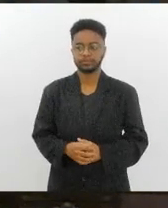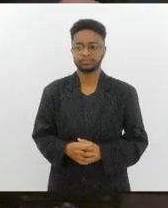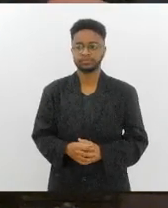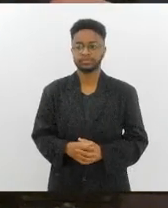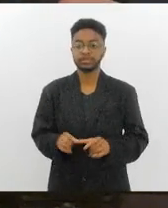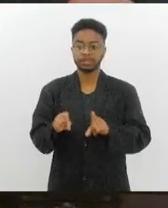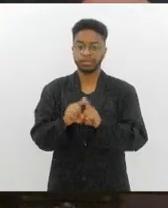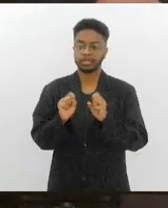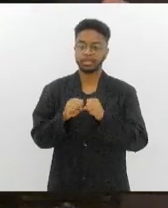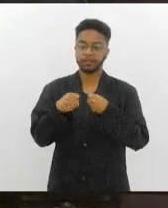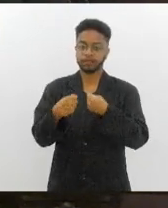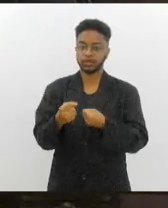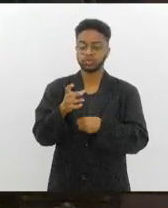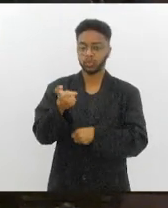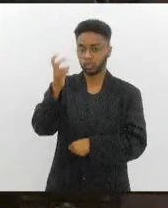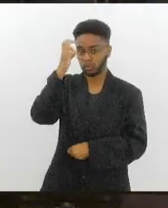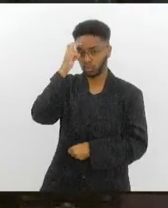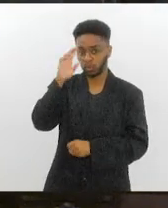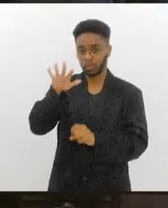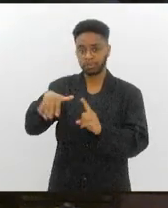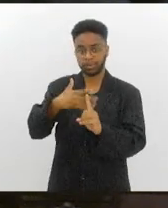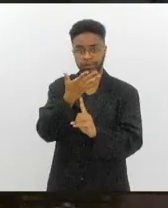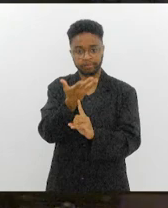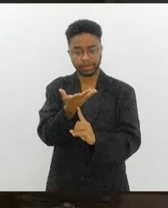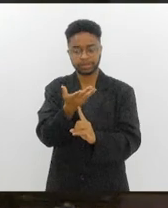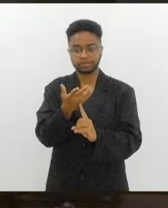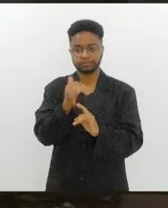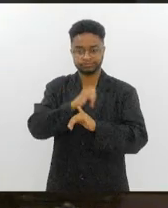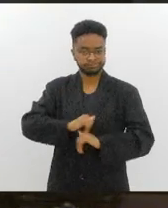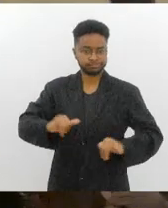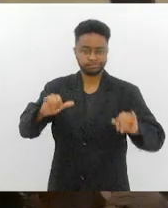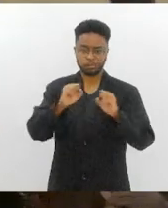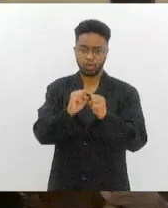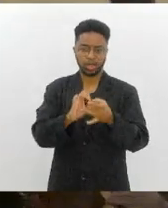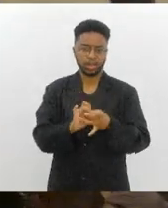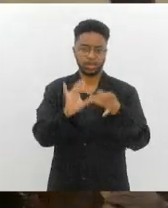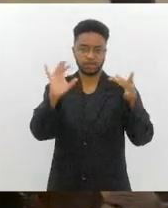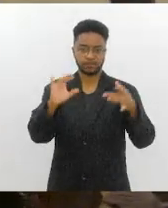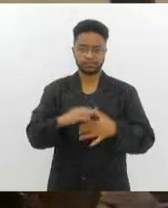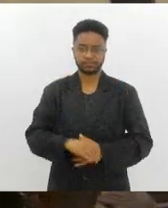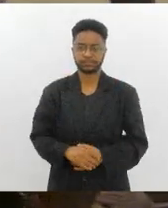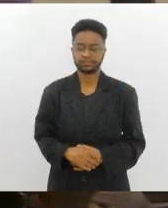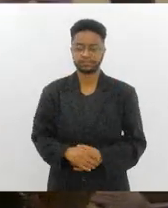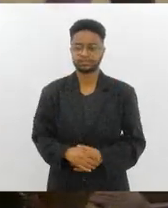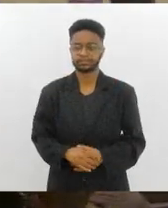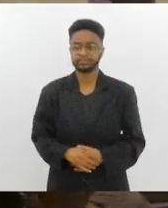da cultura, do meio ambiente. Diga tudo, meu amigo.